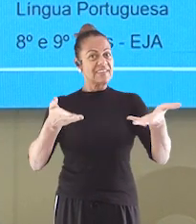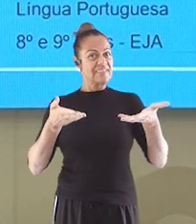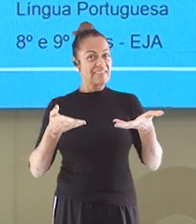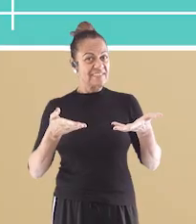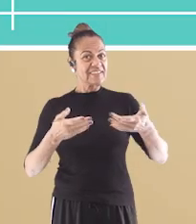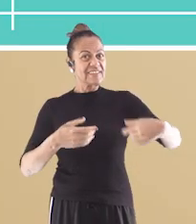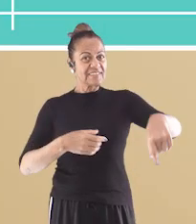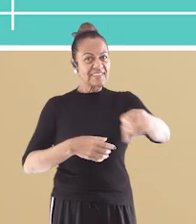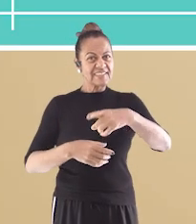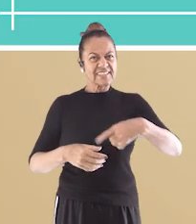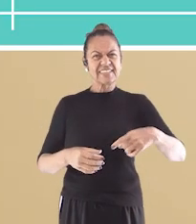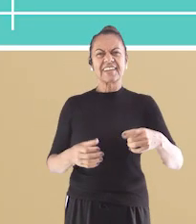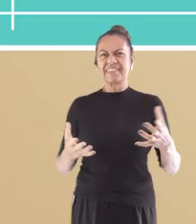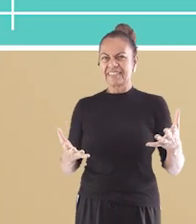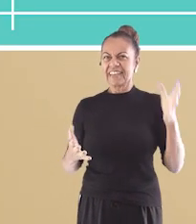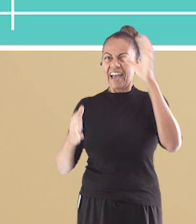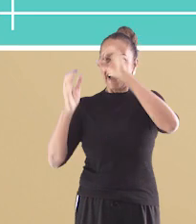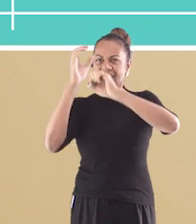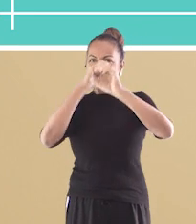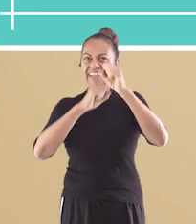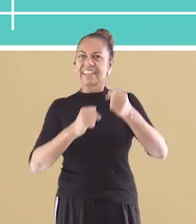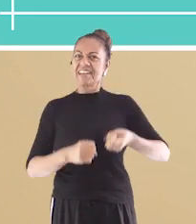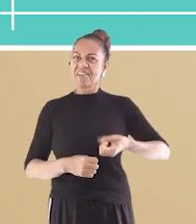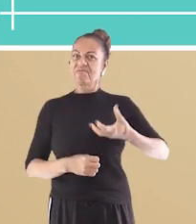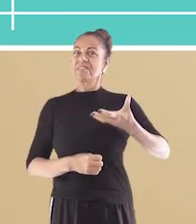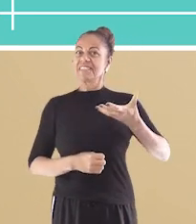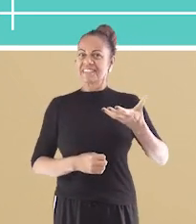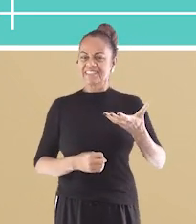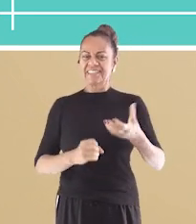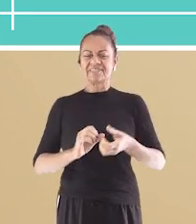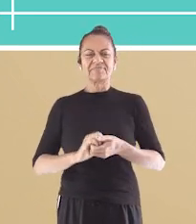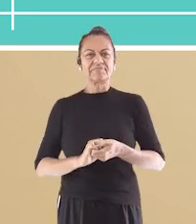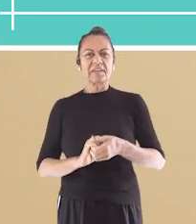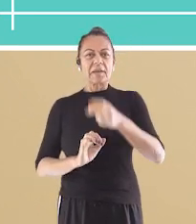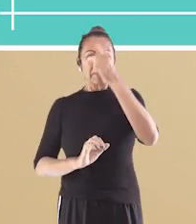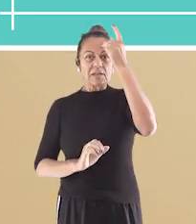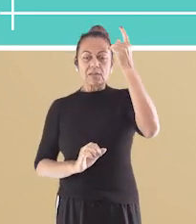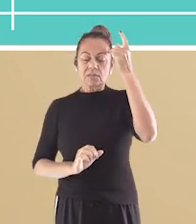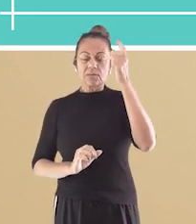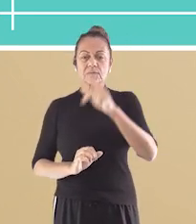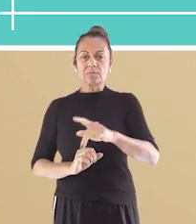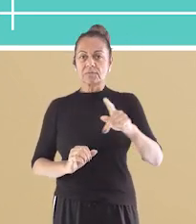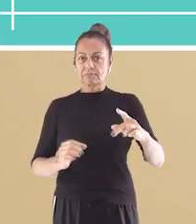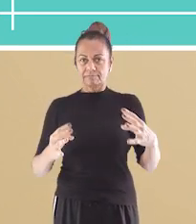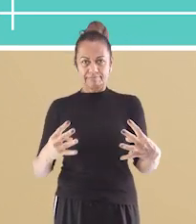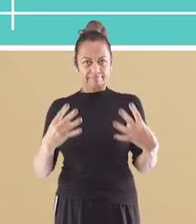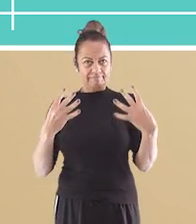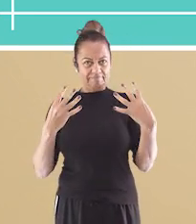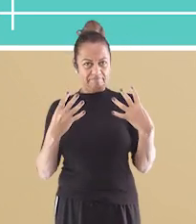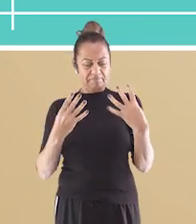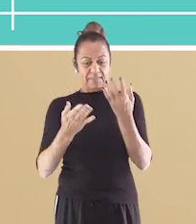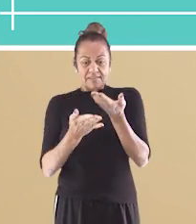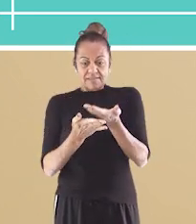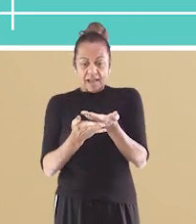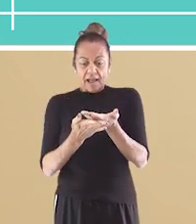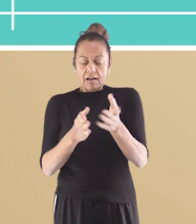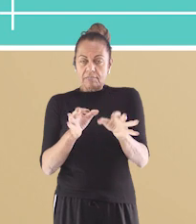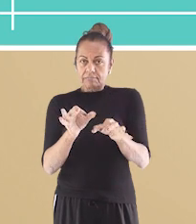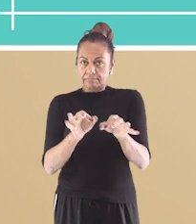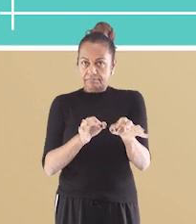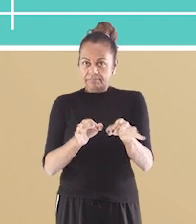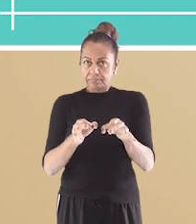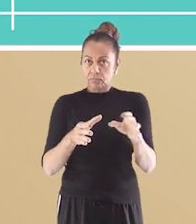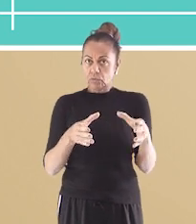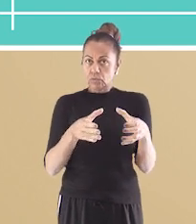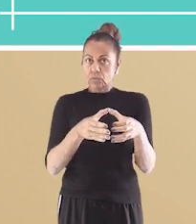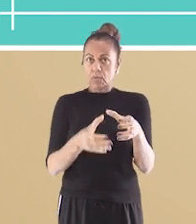poesia. Aos professores e às professoras que estiverem nos acompanhando, essa aula foi planejada para o 8º e